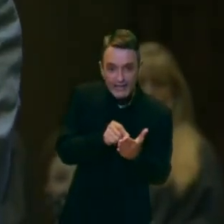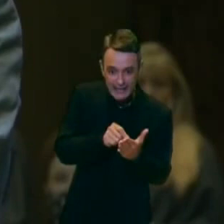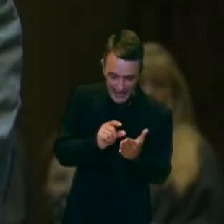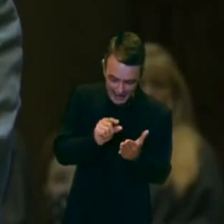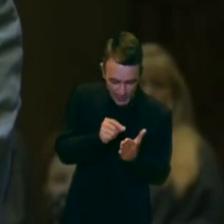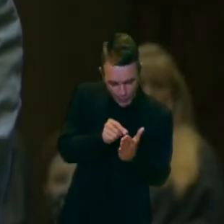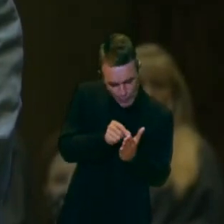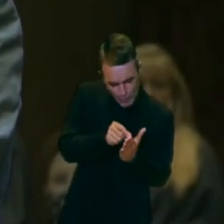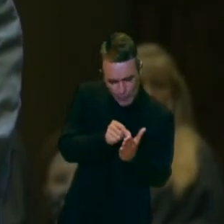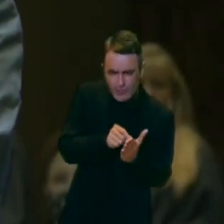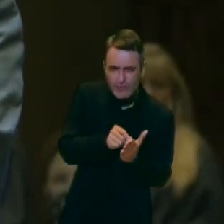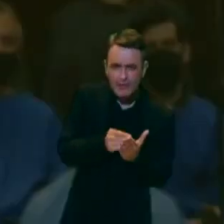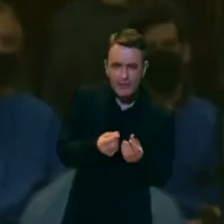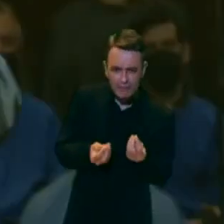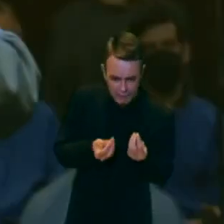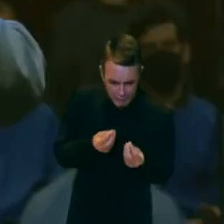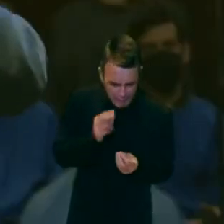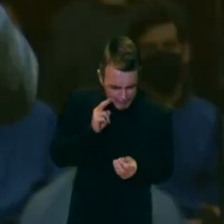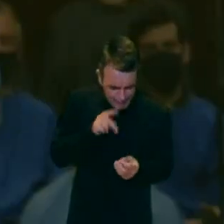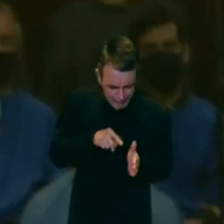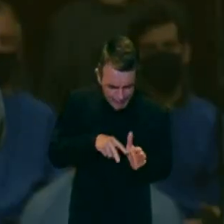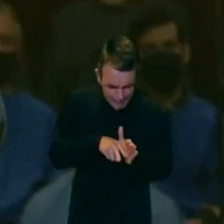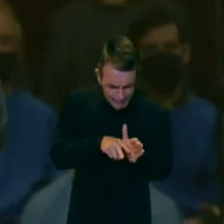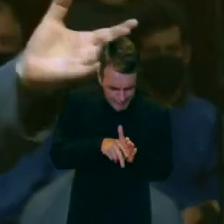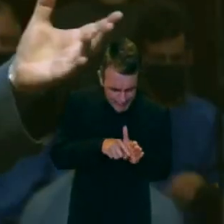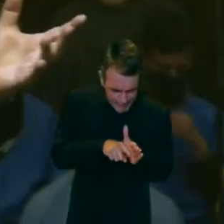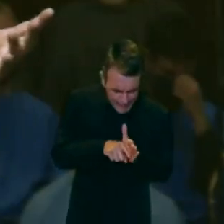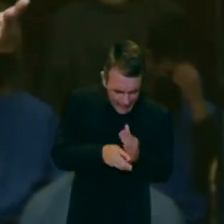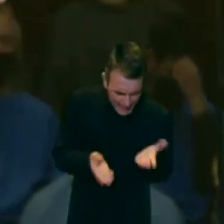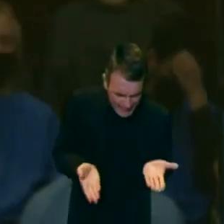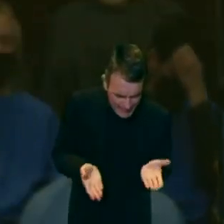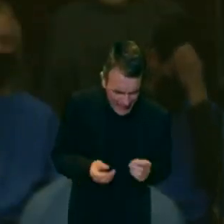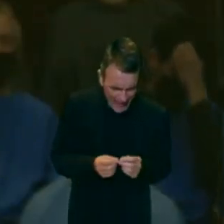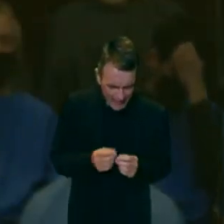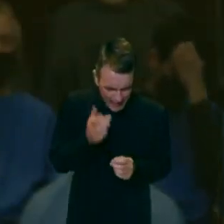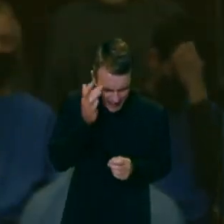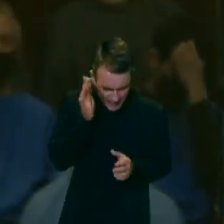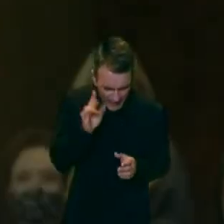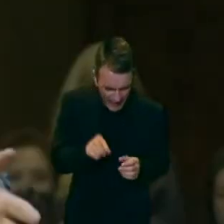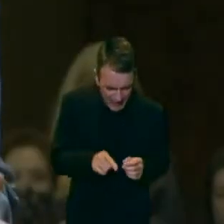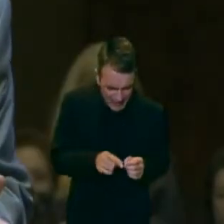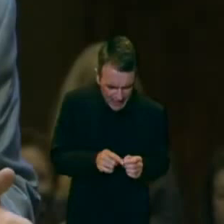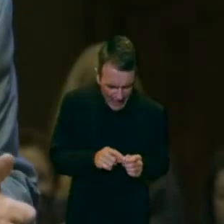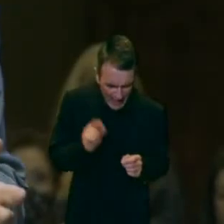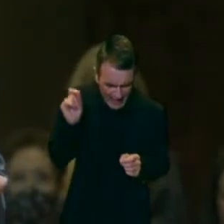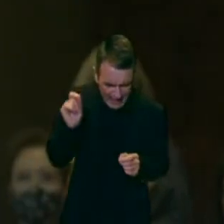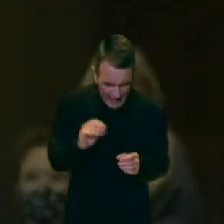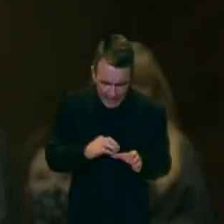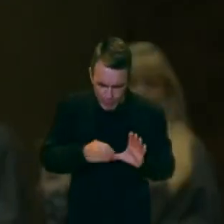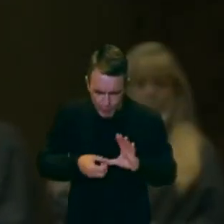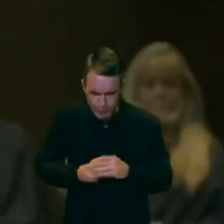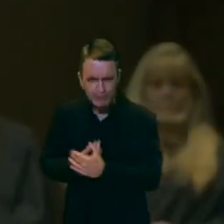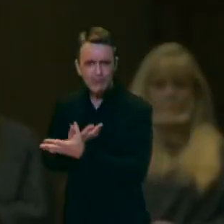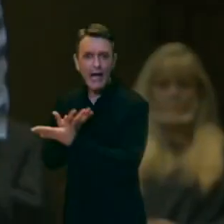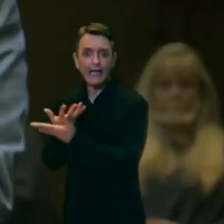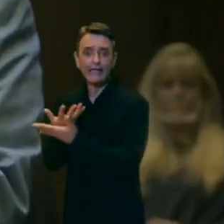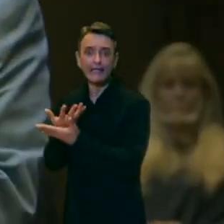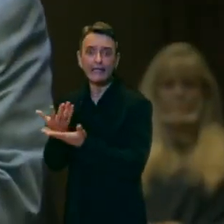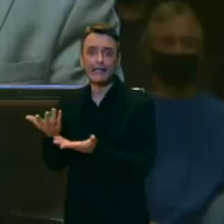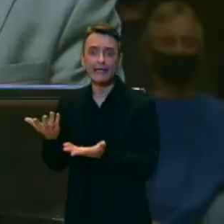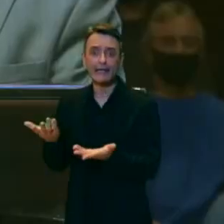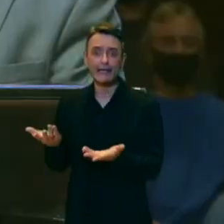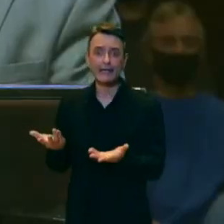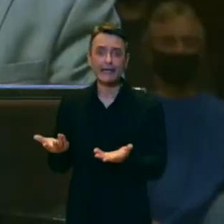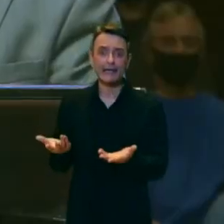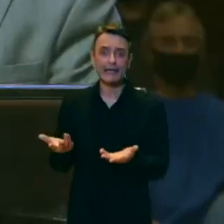pouquinho desses fios para ficar mais fácil para essa lagarta sair. Ela vai sair em menos tempo e eu vou poder caminhar com o